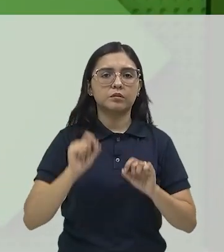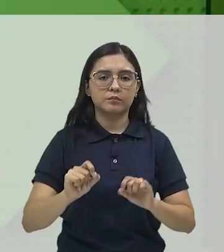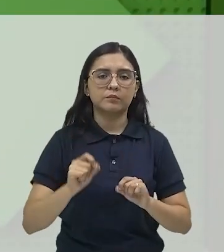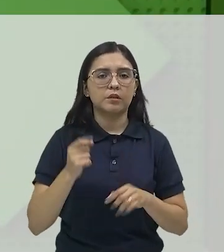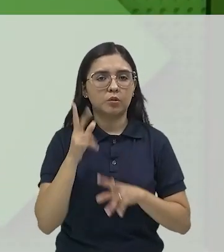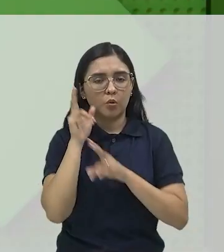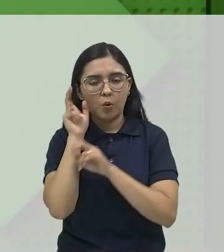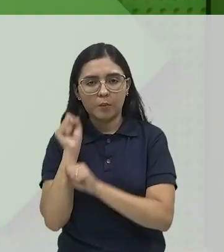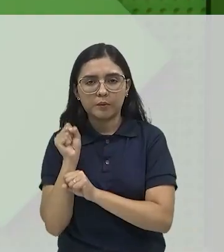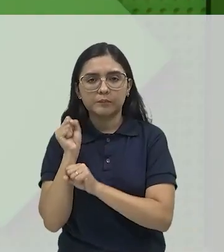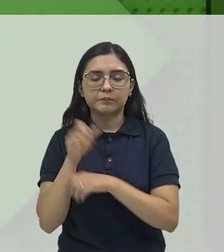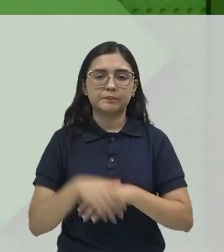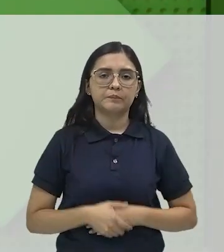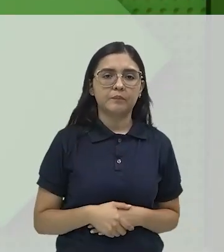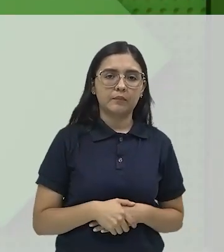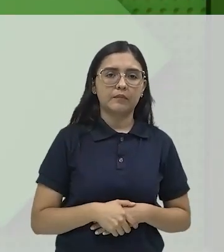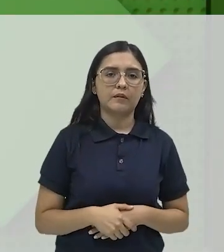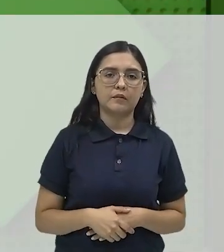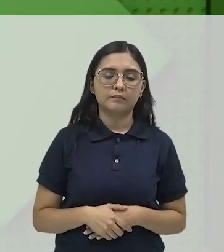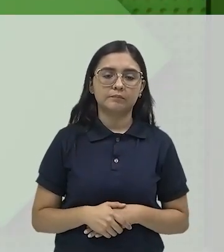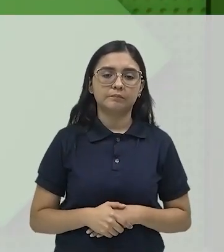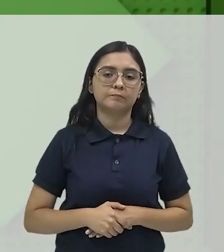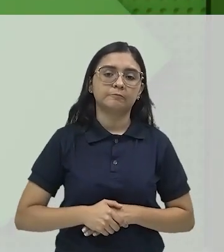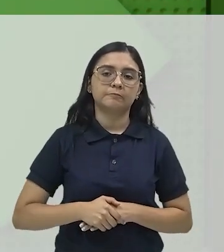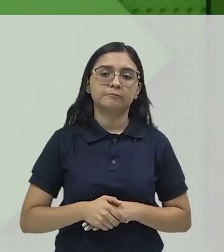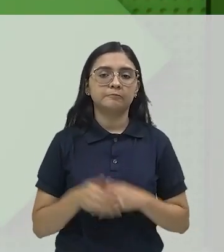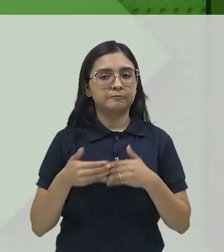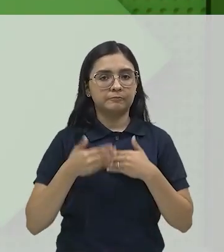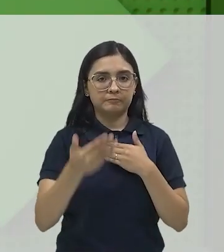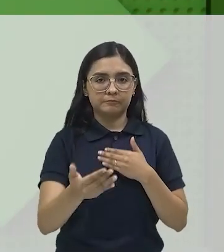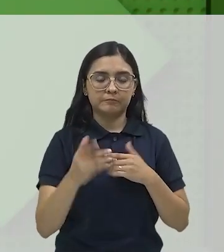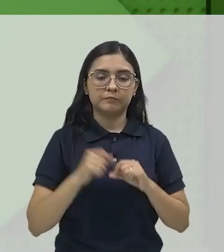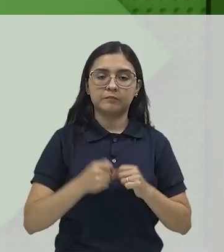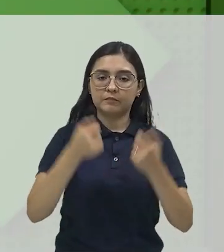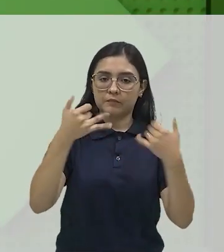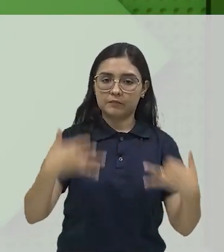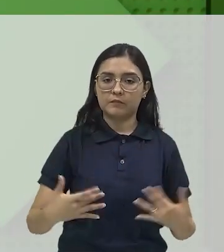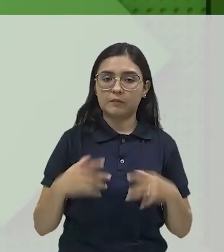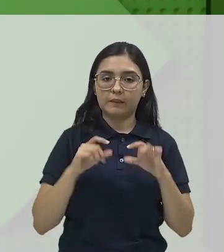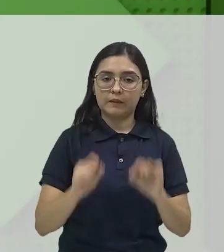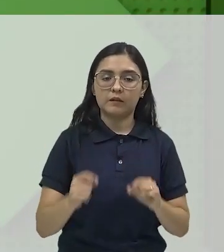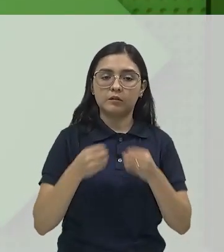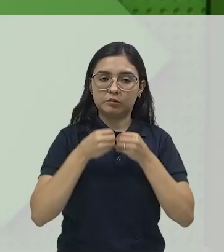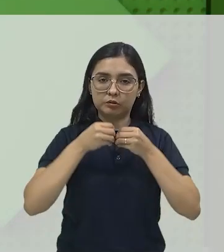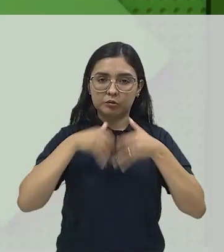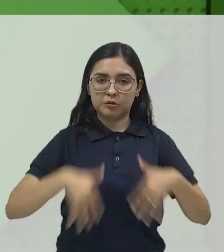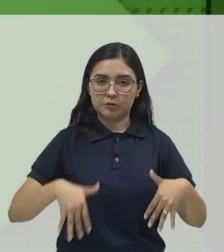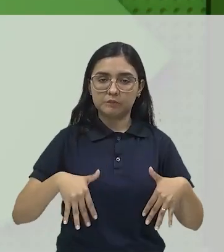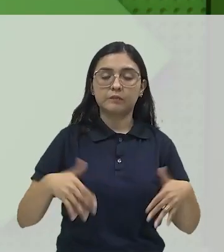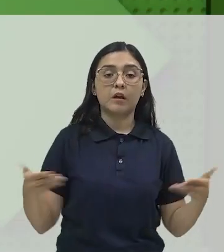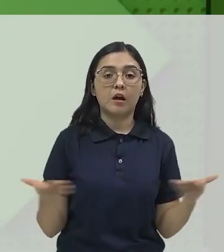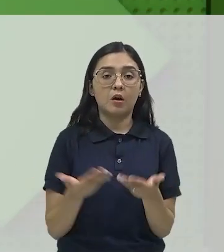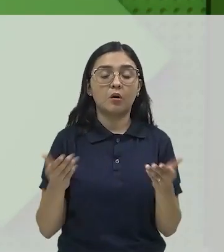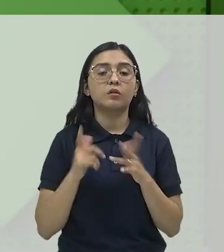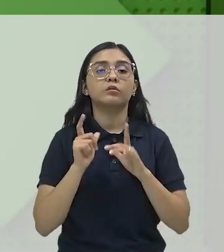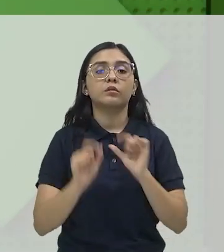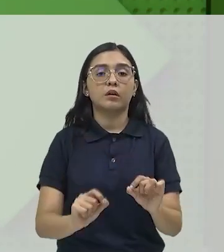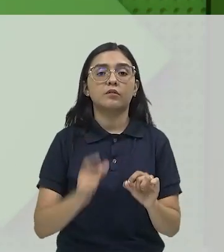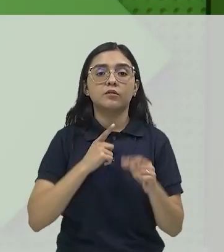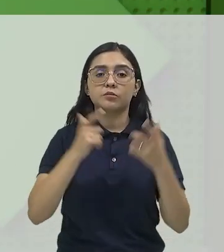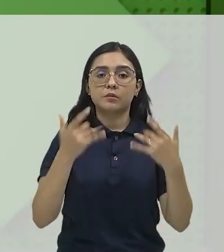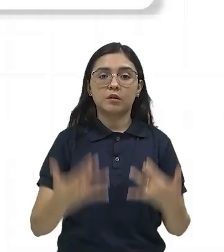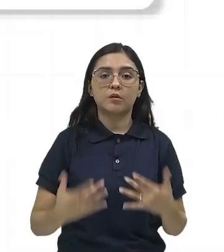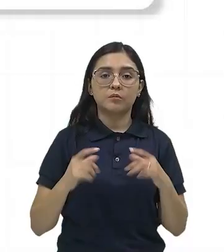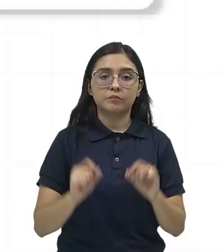realmente dormir, certo? Vamos continuar falando aí das glândulas, e agora nós vamos